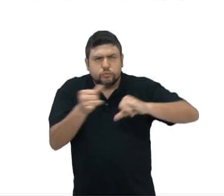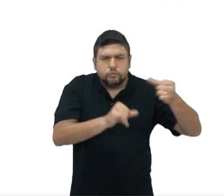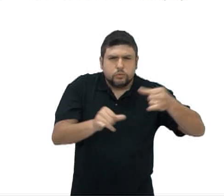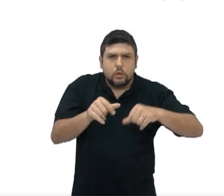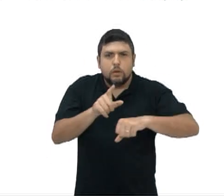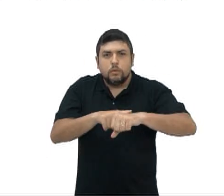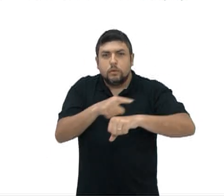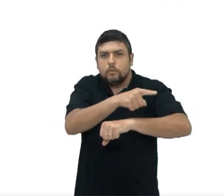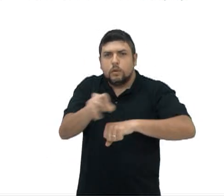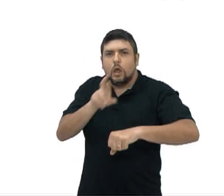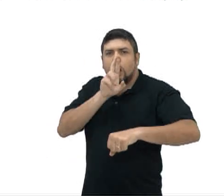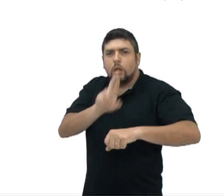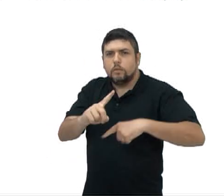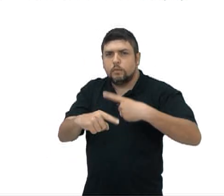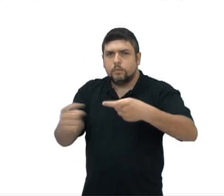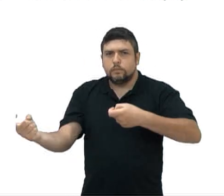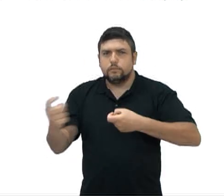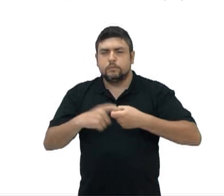vocês resolverem essa questão.